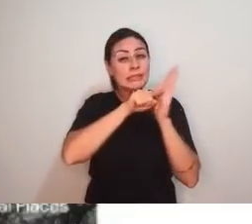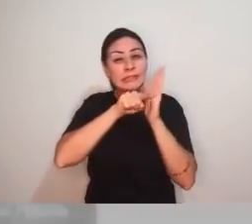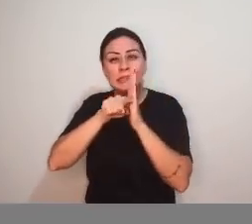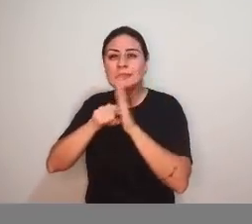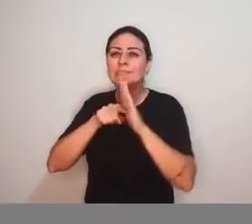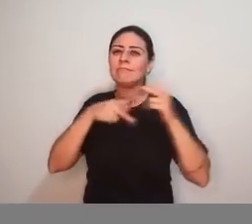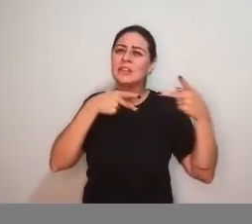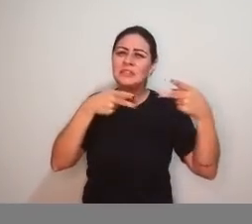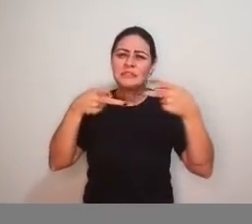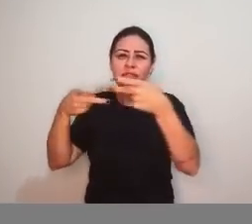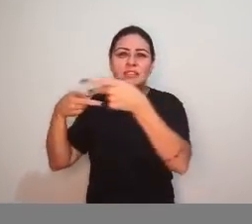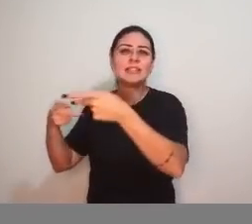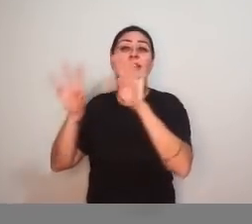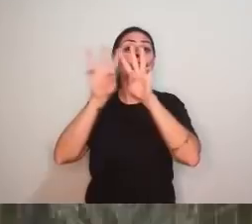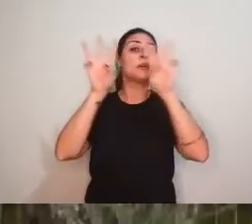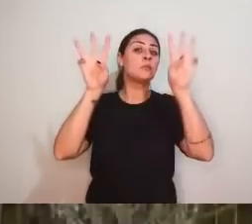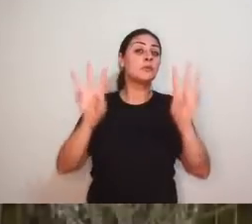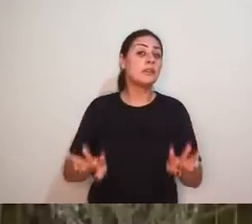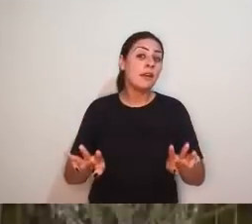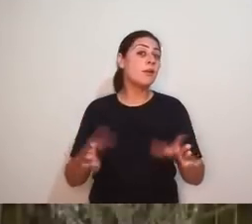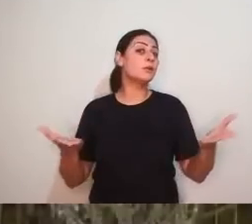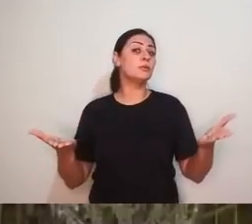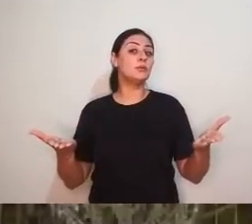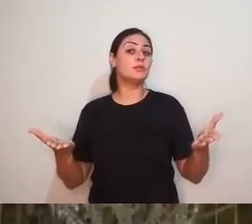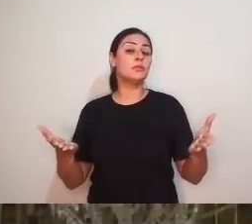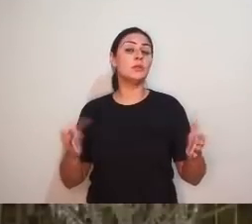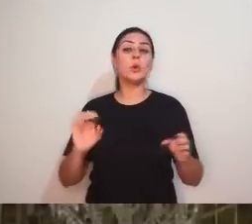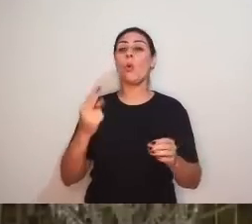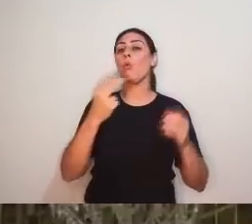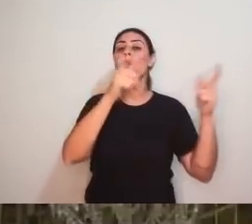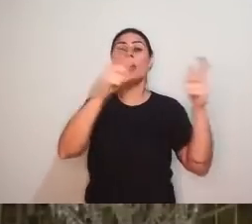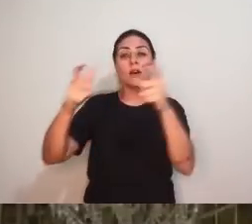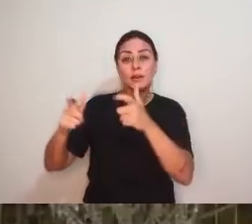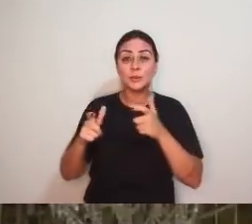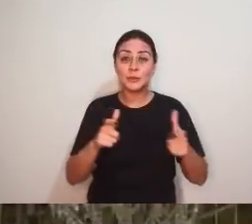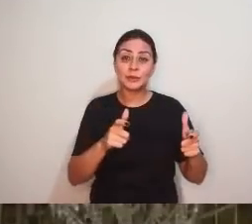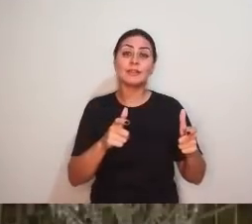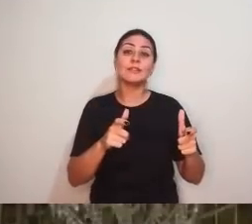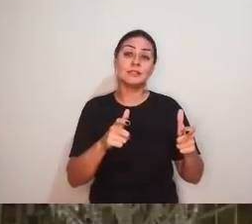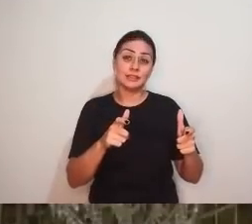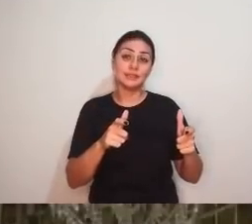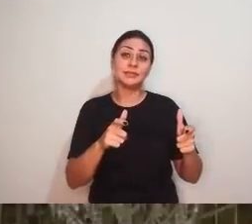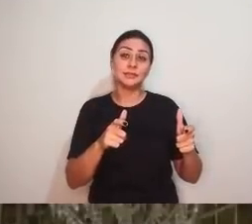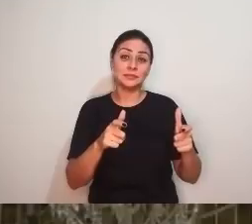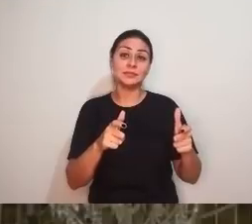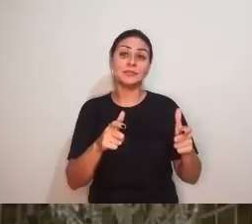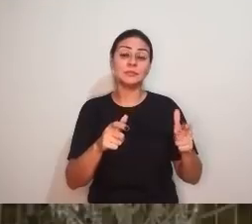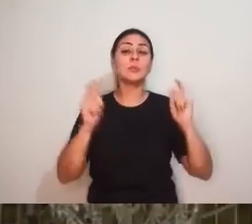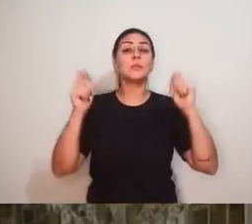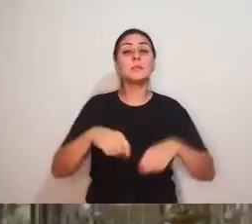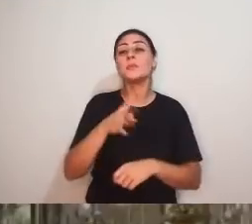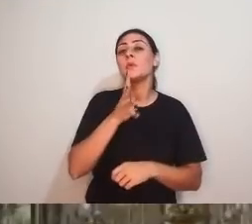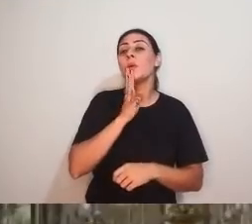pode fazer exploração, tá, dos museus, fazer exploração dos espaços,